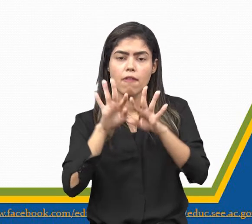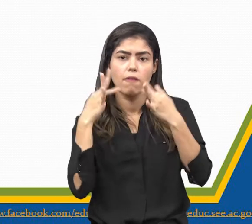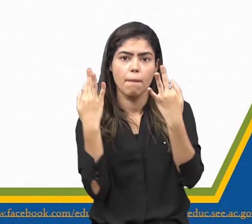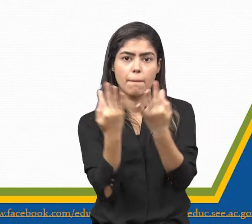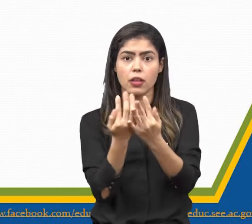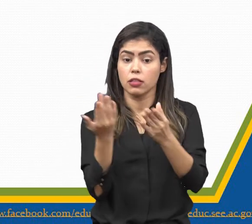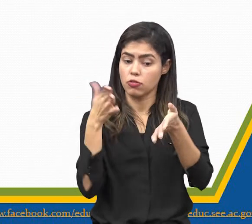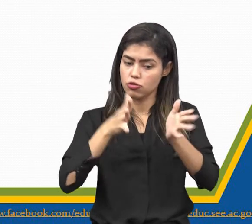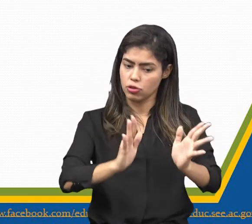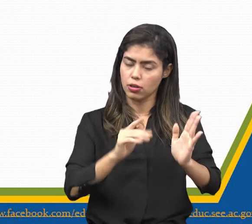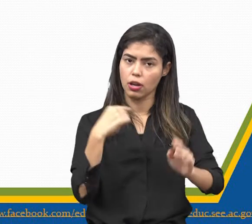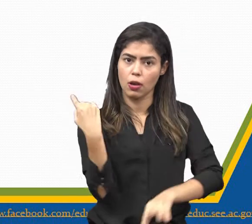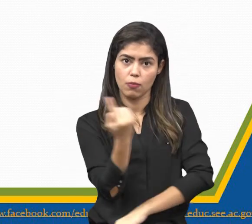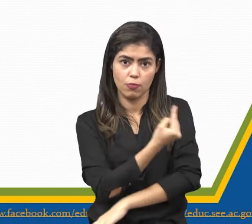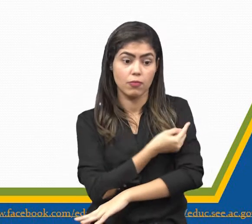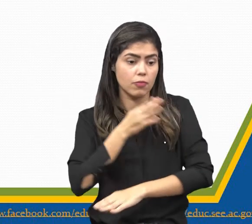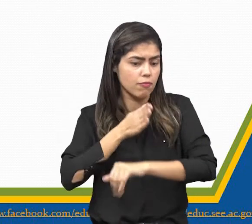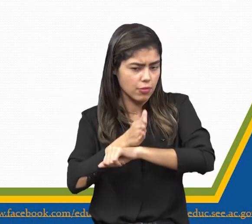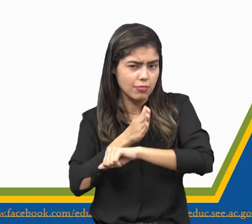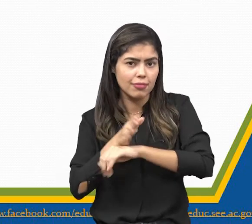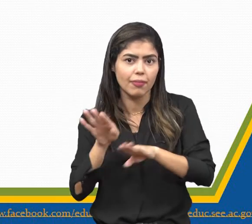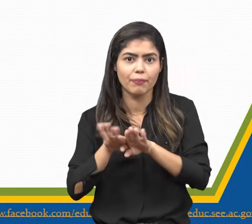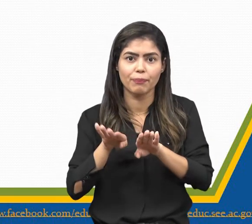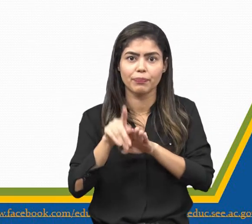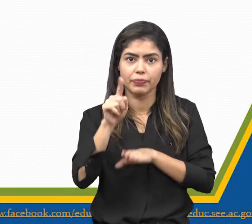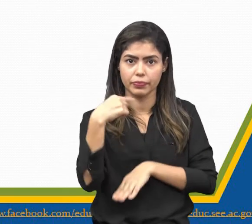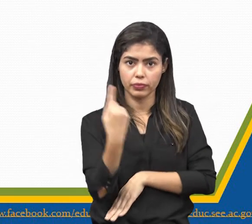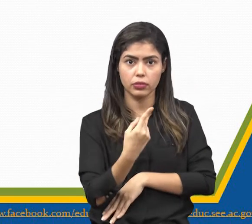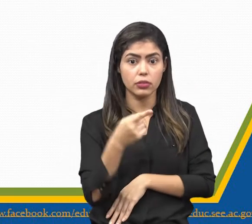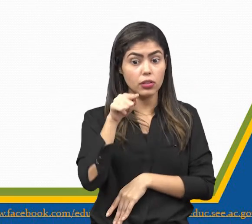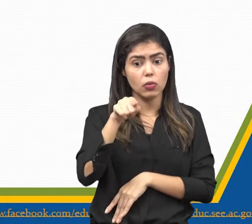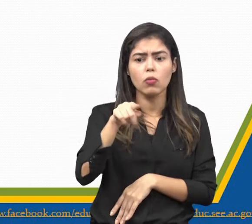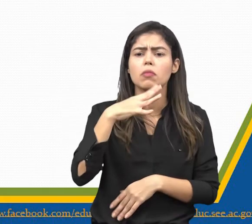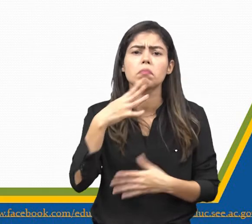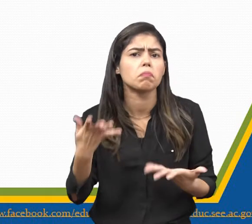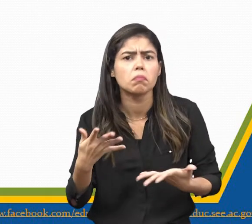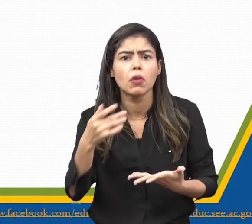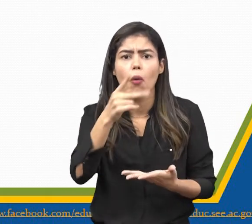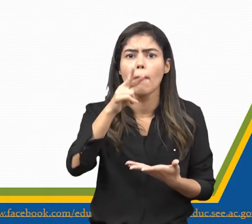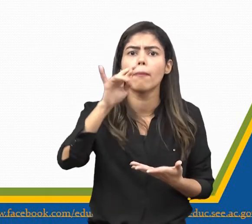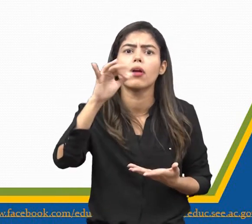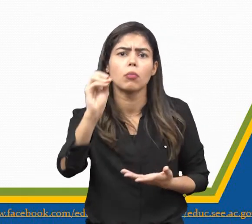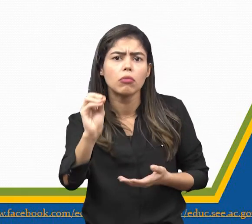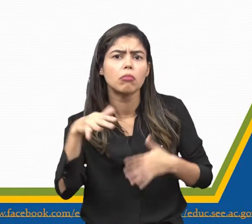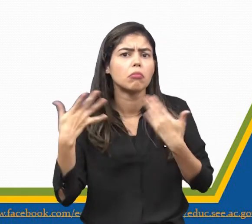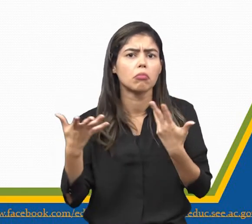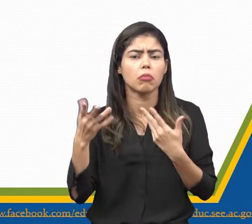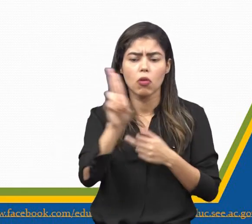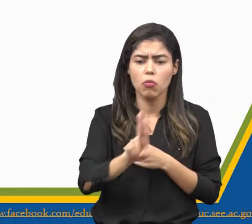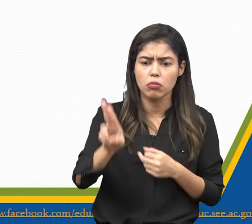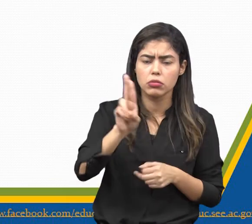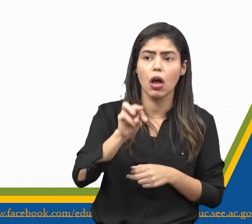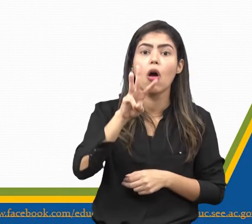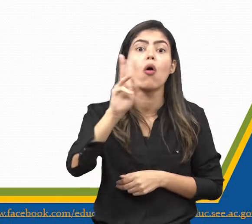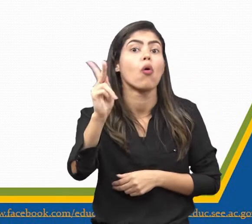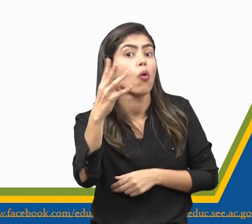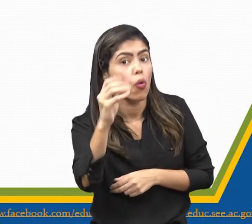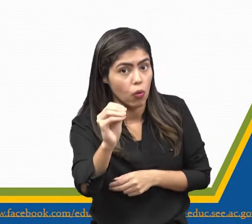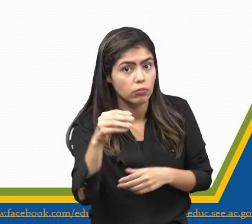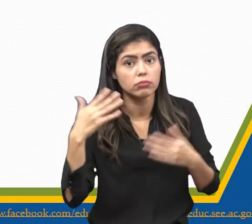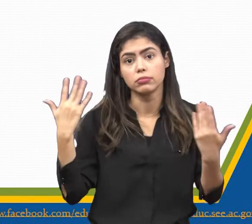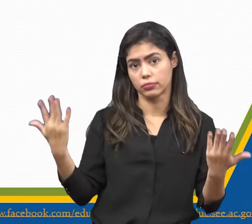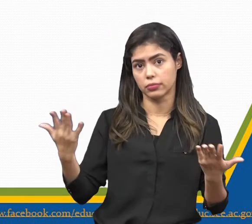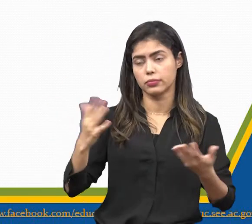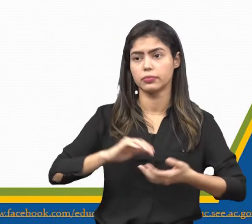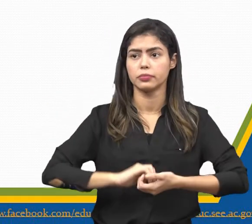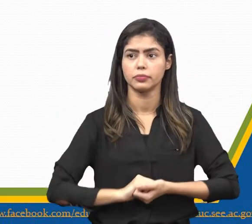visitar. Nós conhecemos quem? O primo. Ele é o objeto. Como ele é uma pessoa, eu uso Juan para me referir